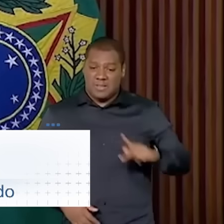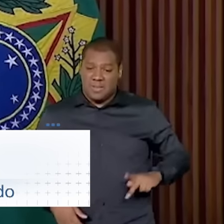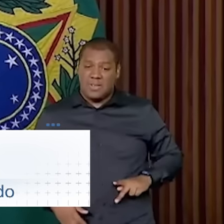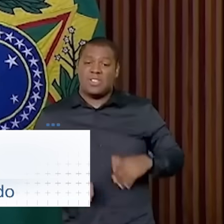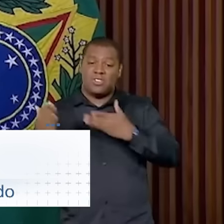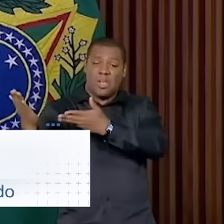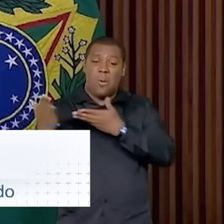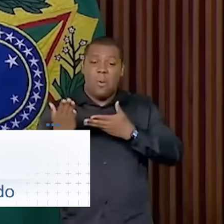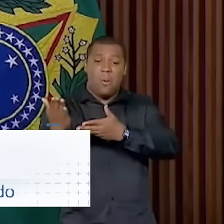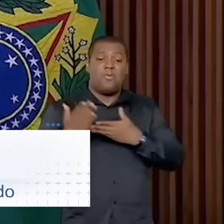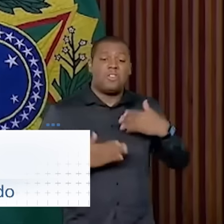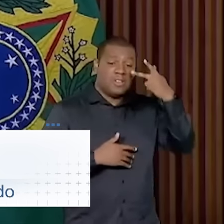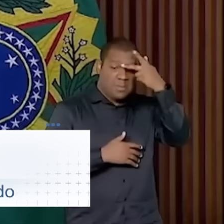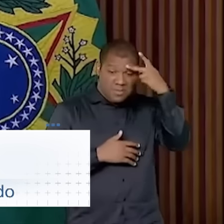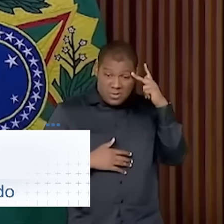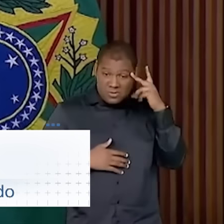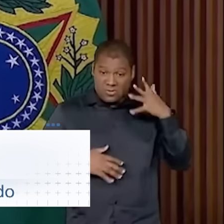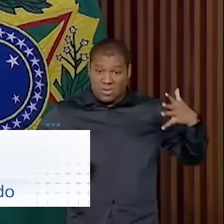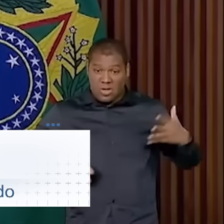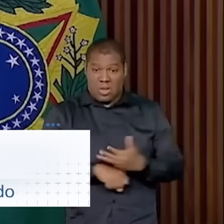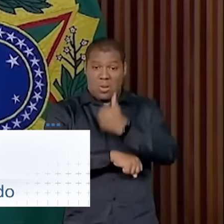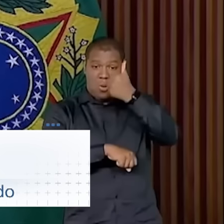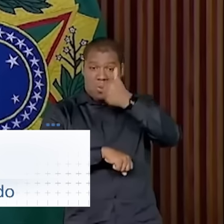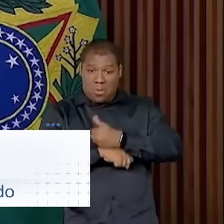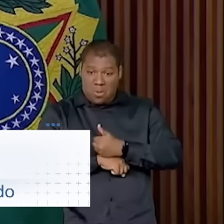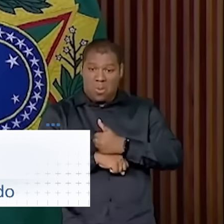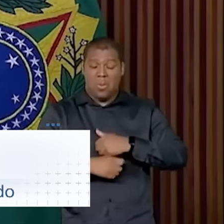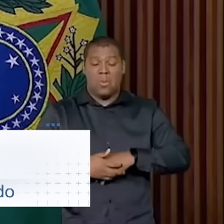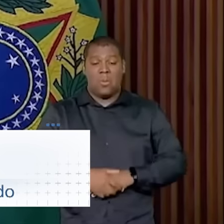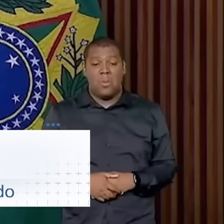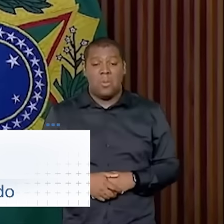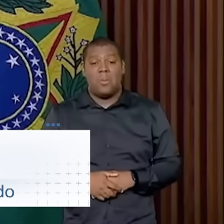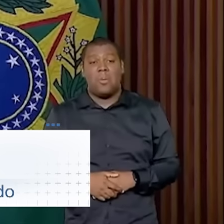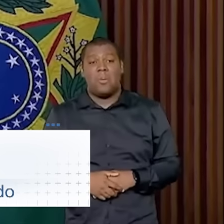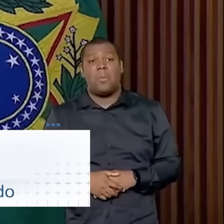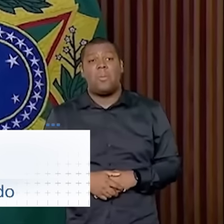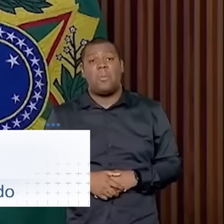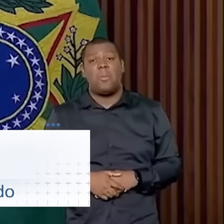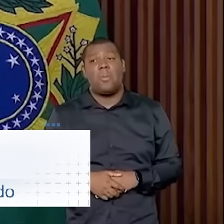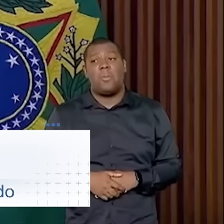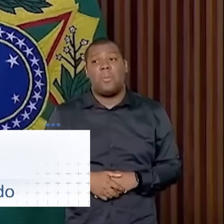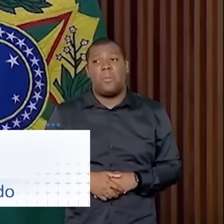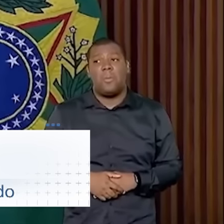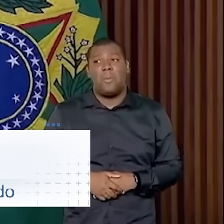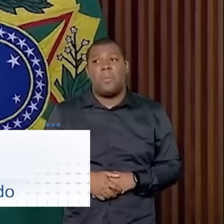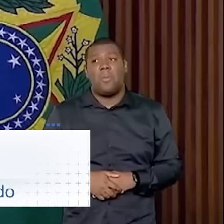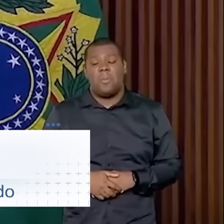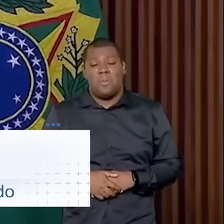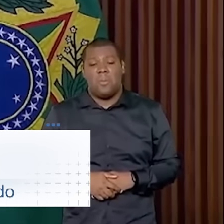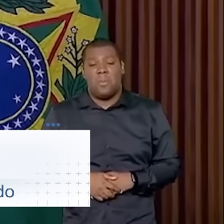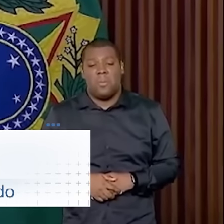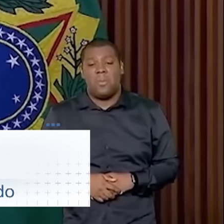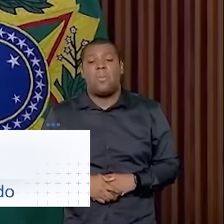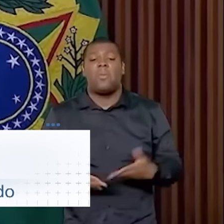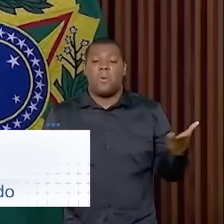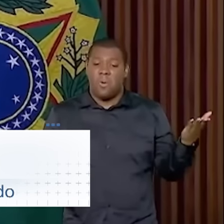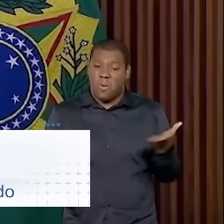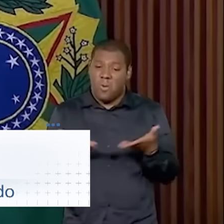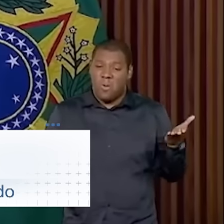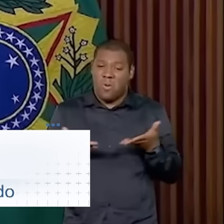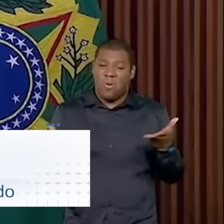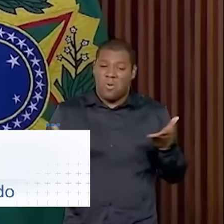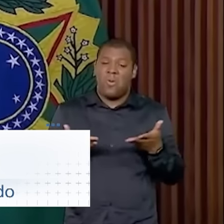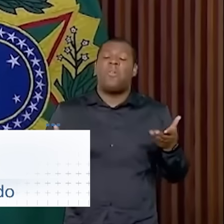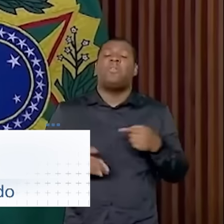Então, se há 3 meses atrás, quando a gente falava em golpe, parecia apenas insinuação, hoje nós